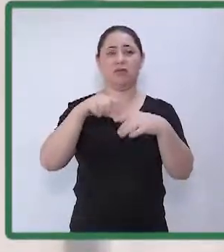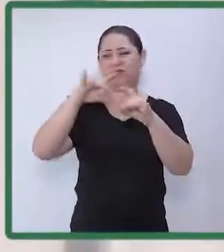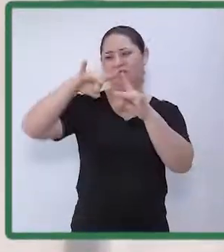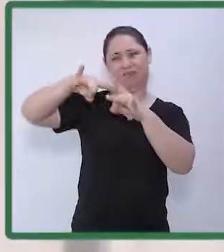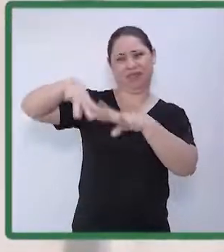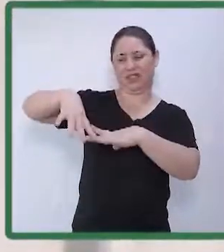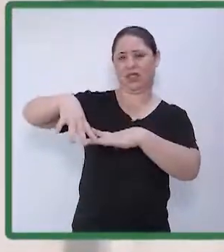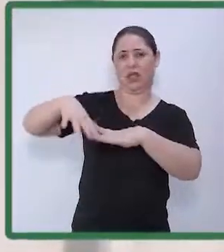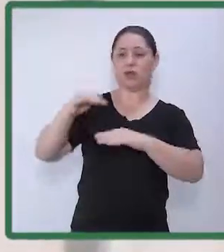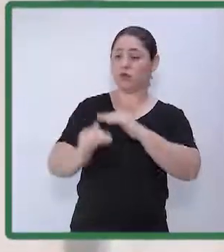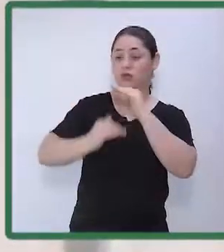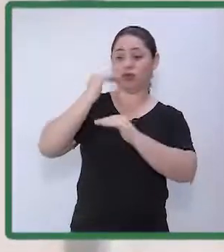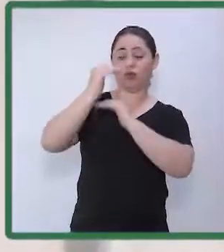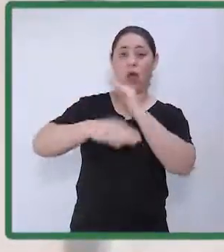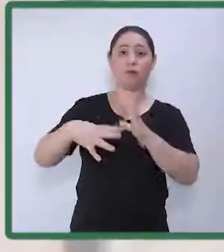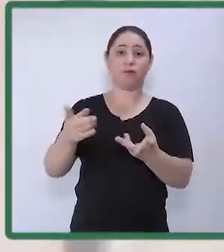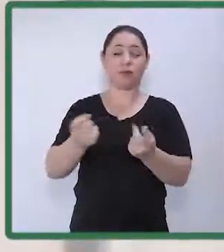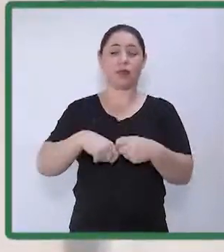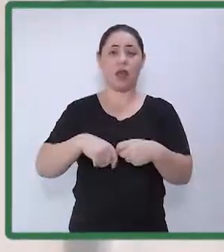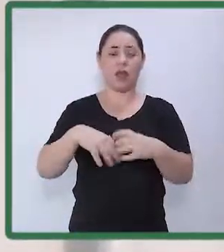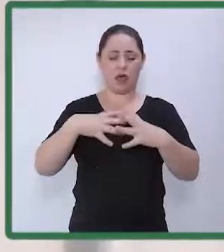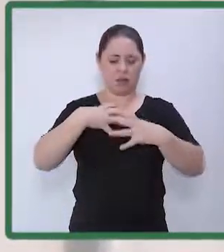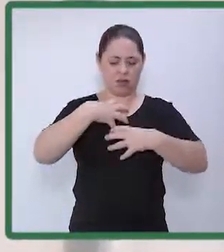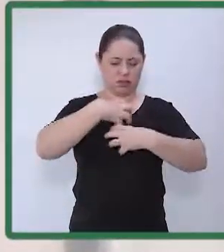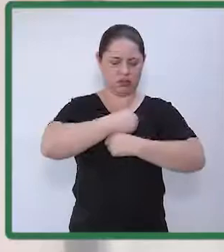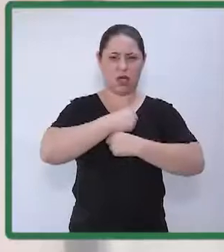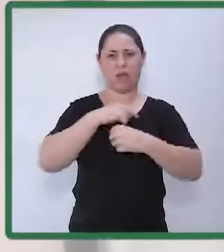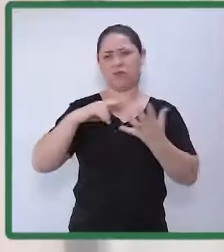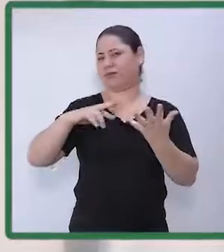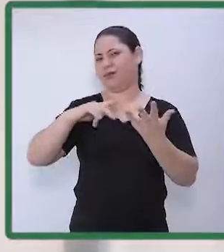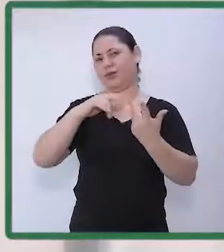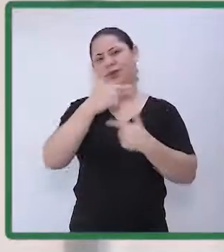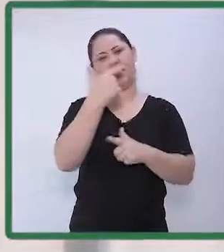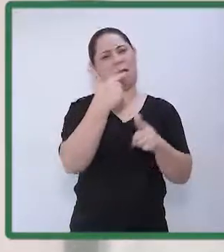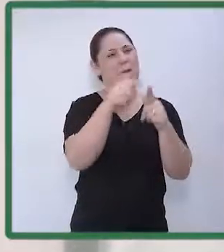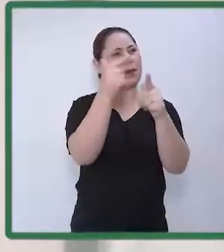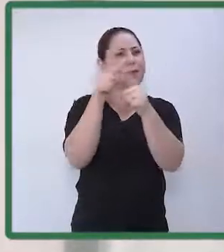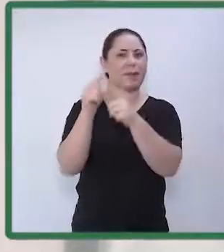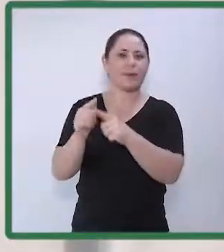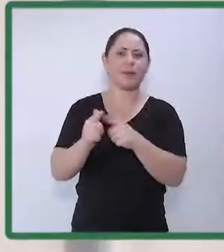conseguir crescer nesse ambiente de trabalho e entrar em depressão, enfim,